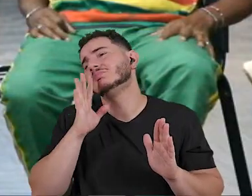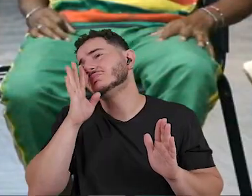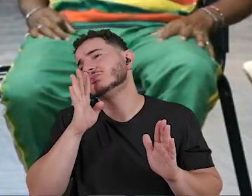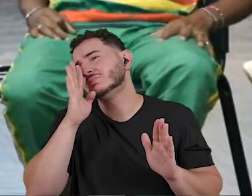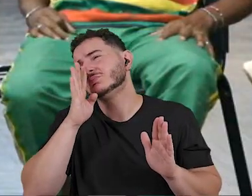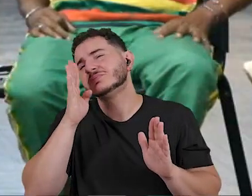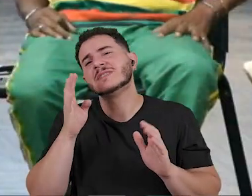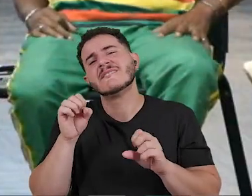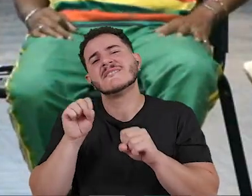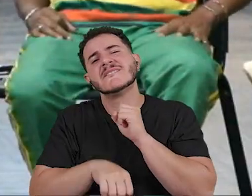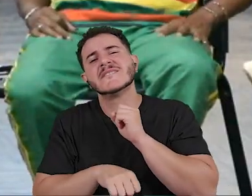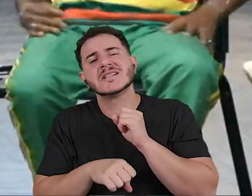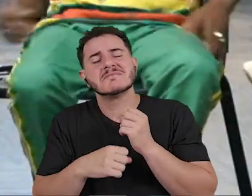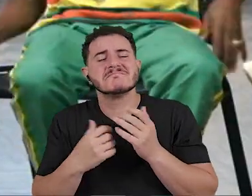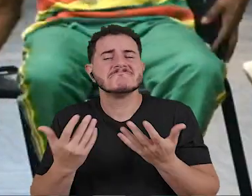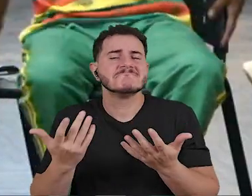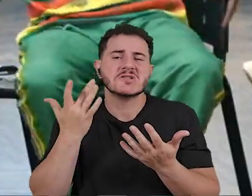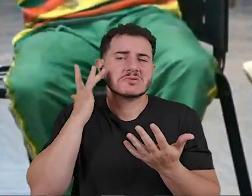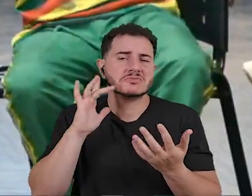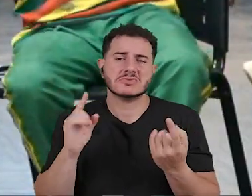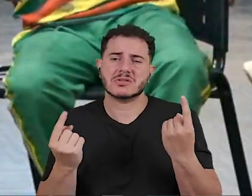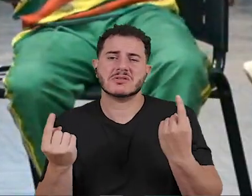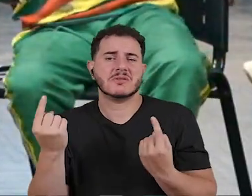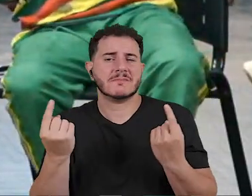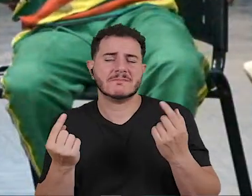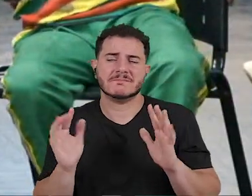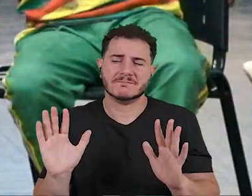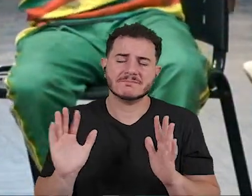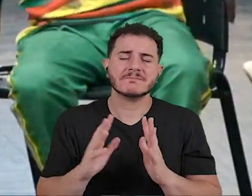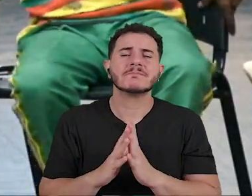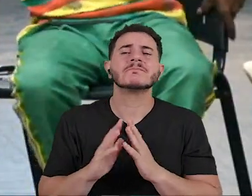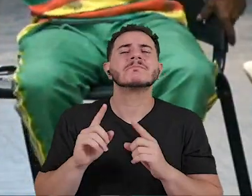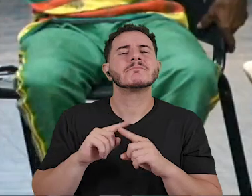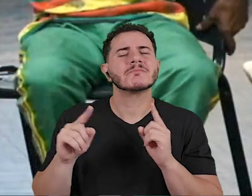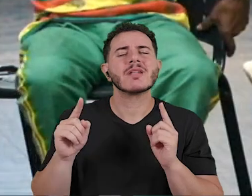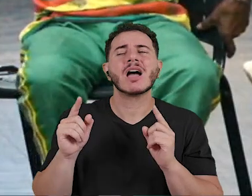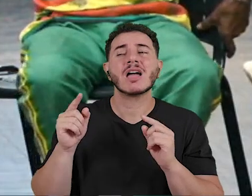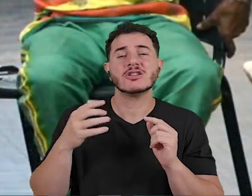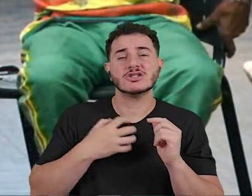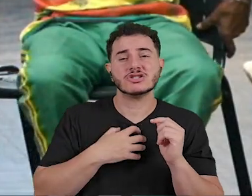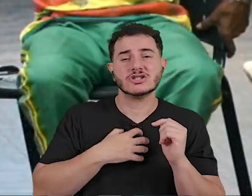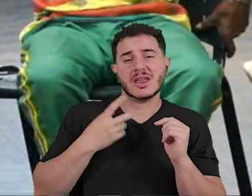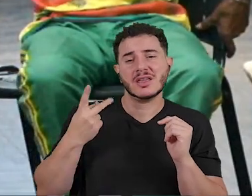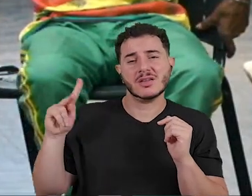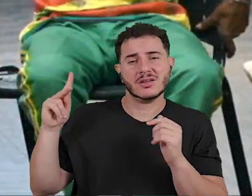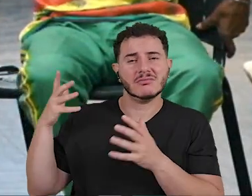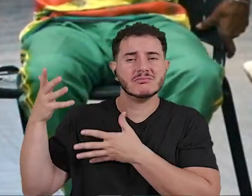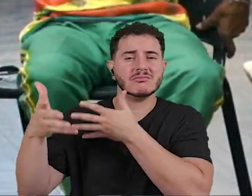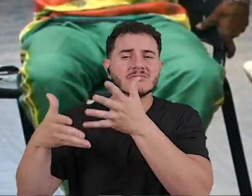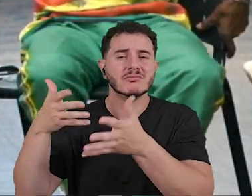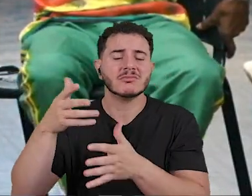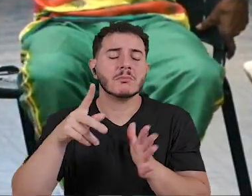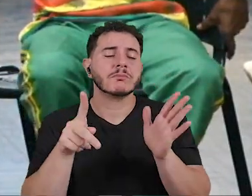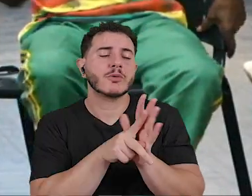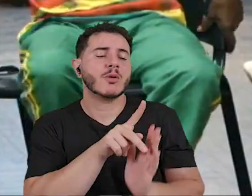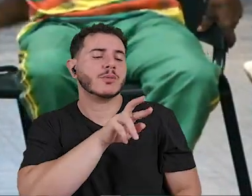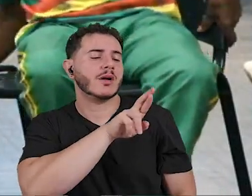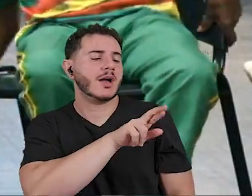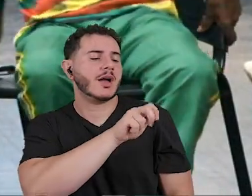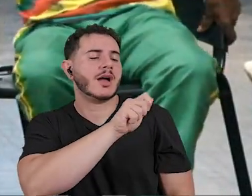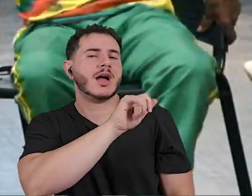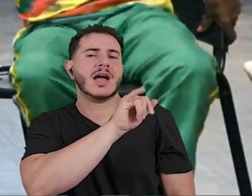falavam com um tom como se o Raízes estivesse inventando uma data de